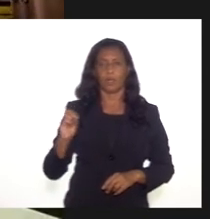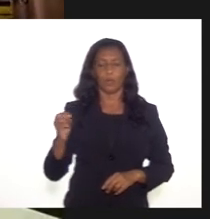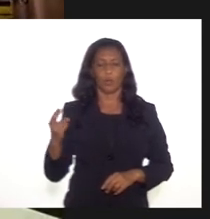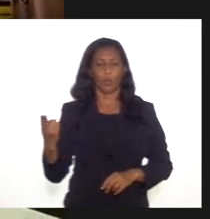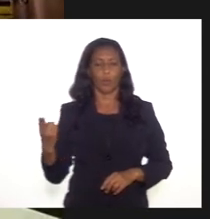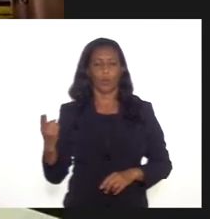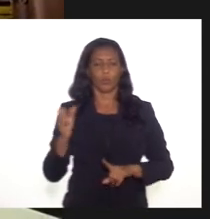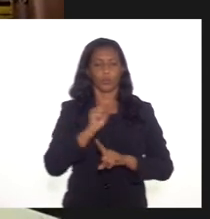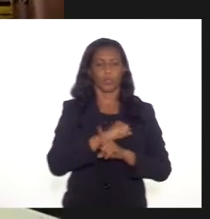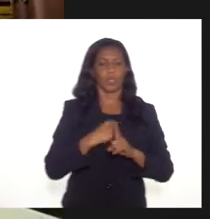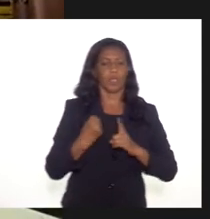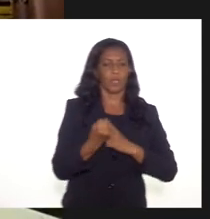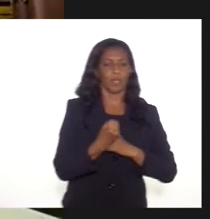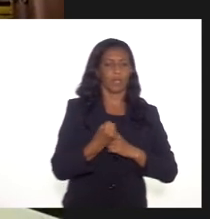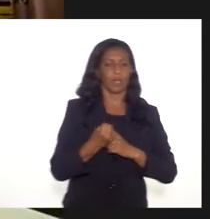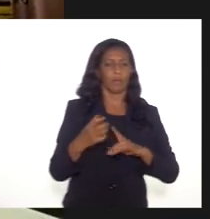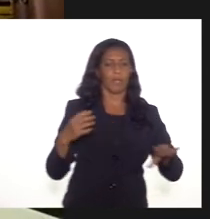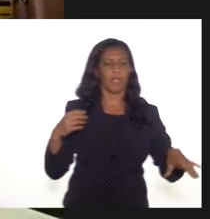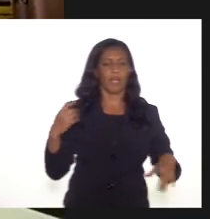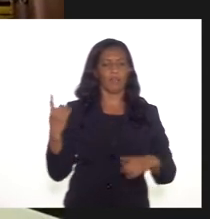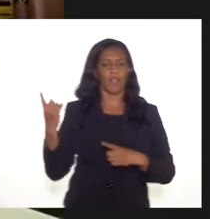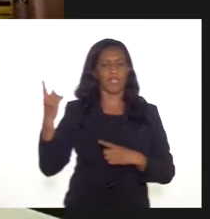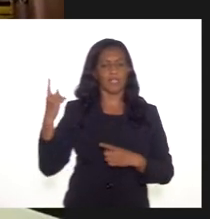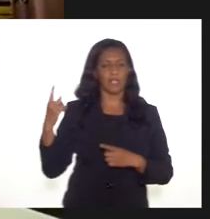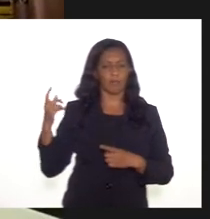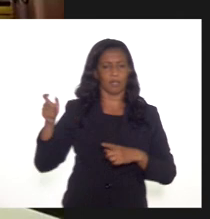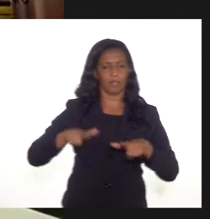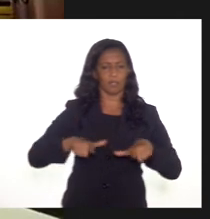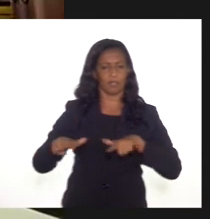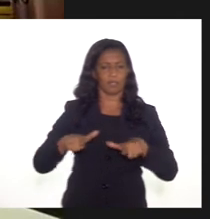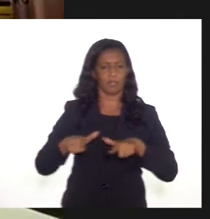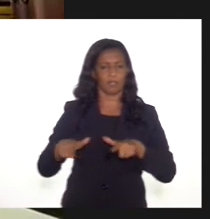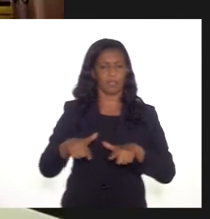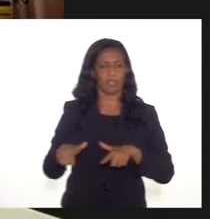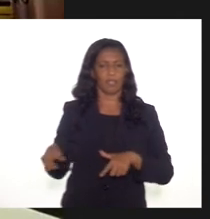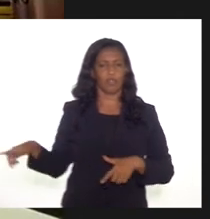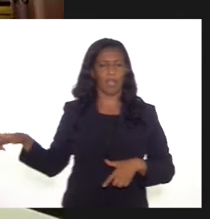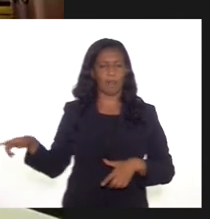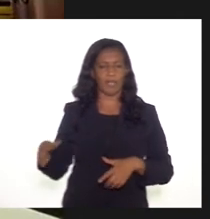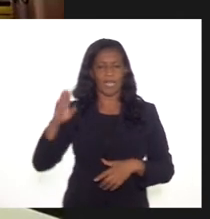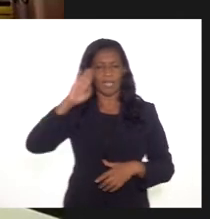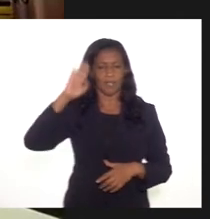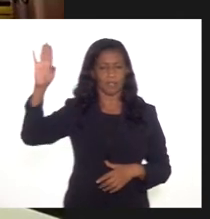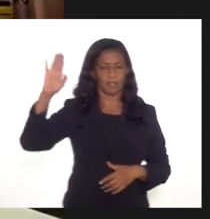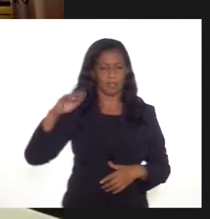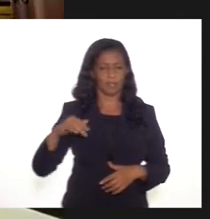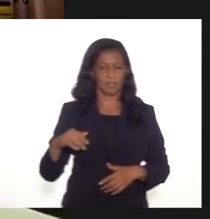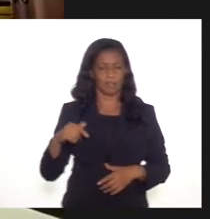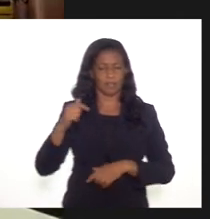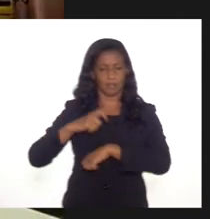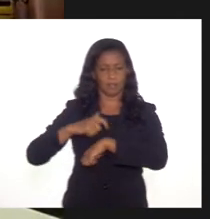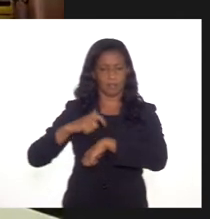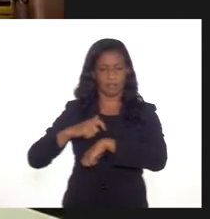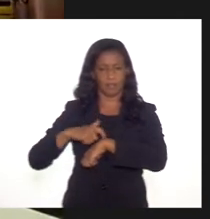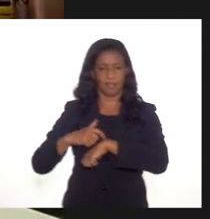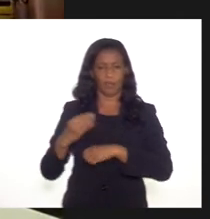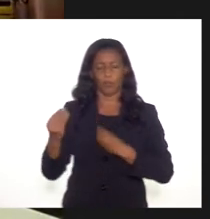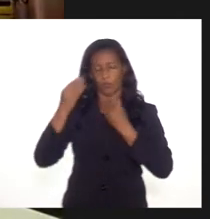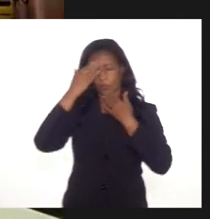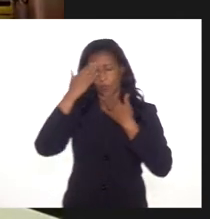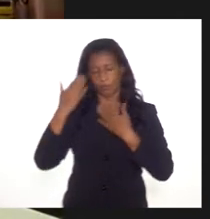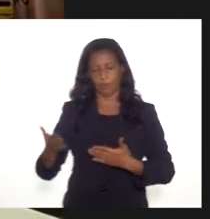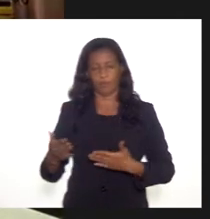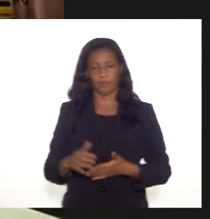sociais, às políticas de saúde, de emprego e renda é que devem ter prioridade nesse momento. Muito obrigada senhora